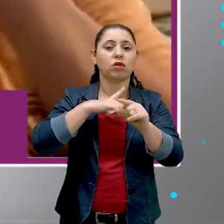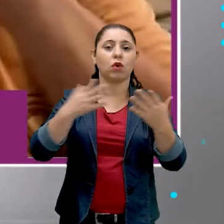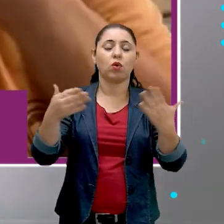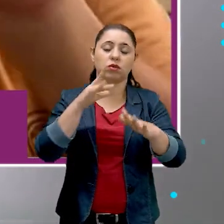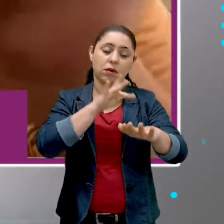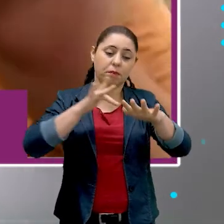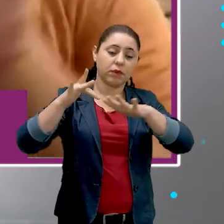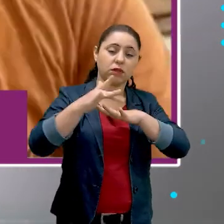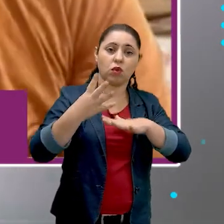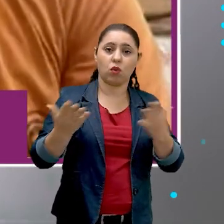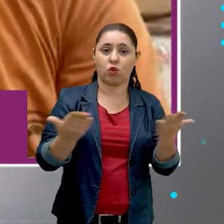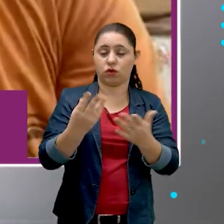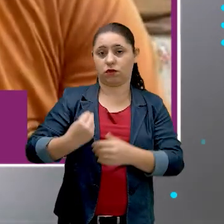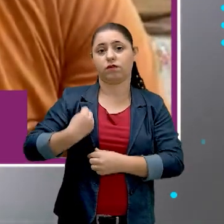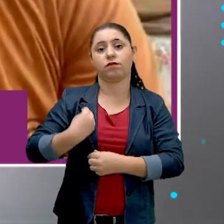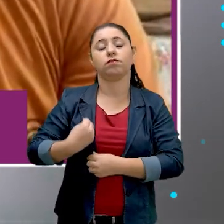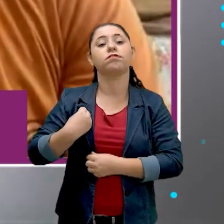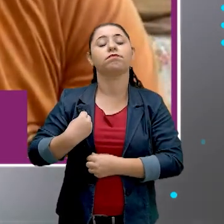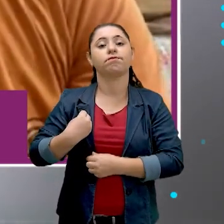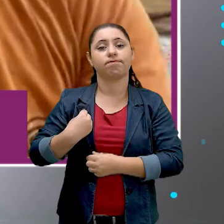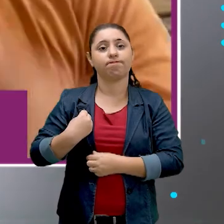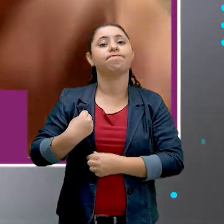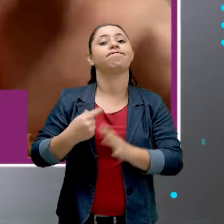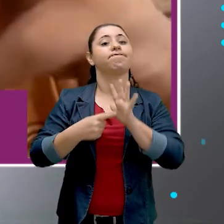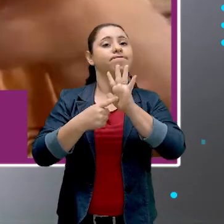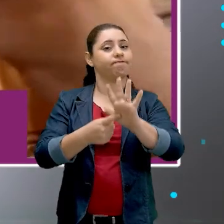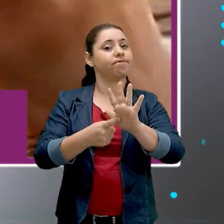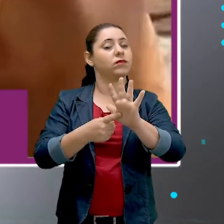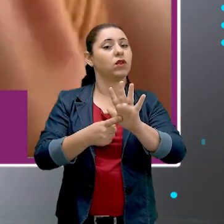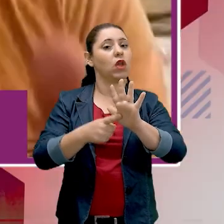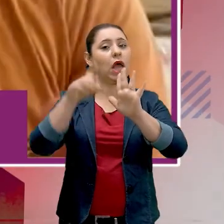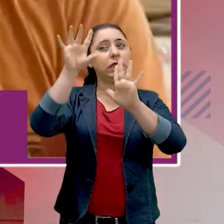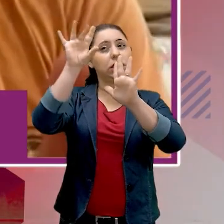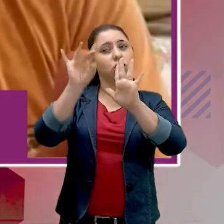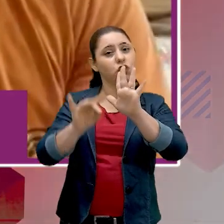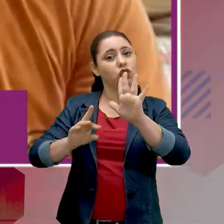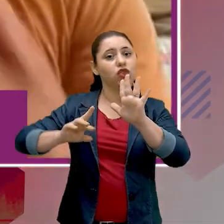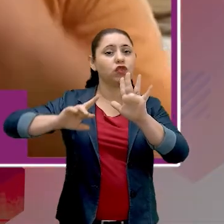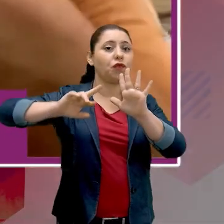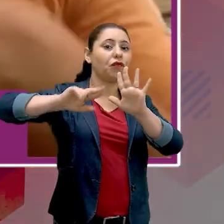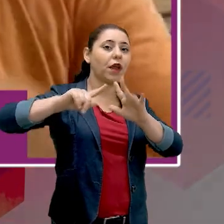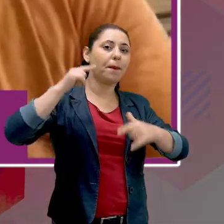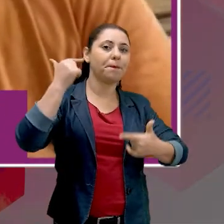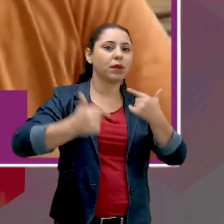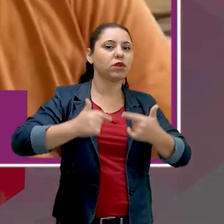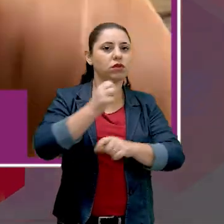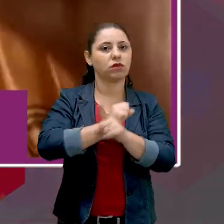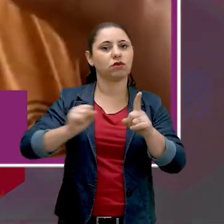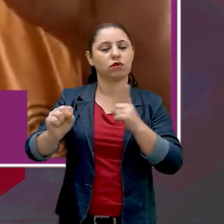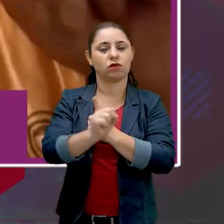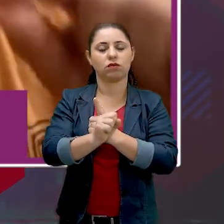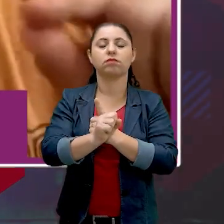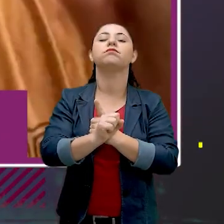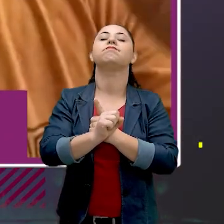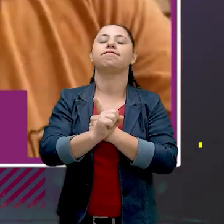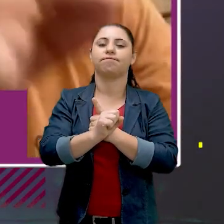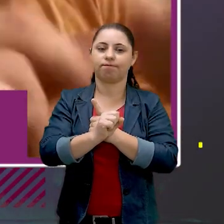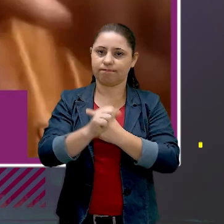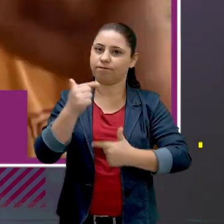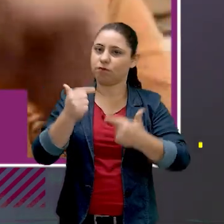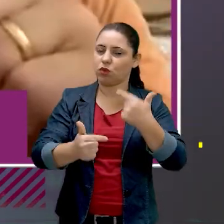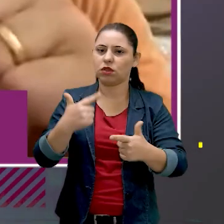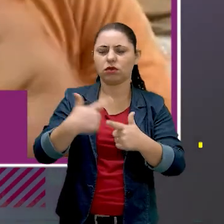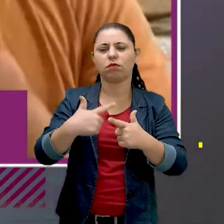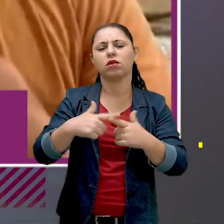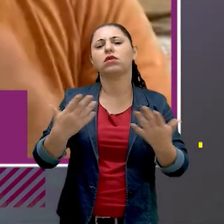virtuais hoje que as pessoas participam e elas se manifestam. Então, é um novo contexto político e social hoje. Político e